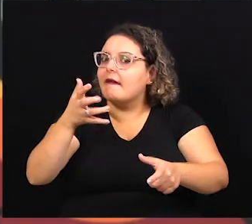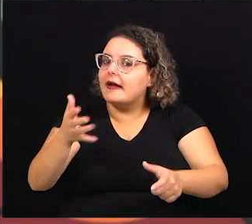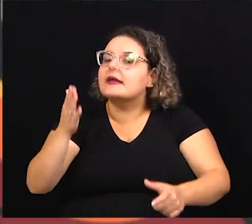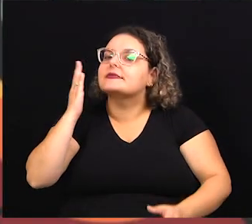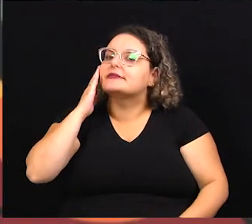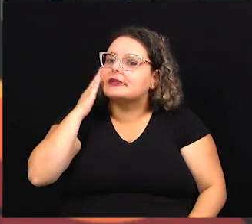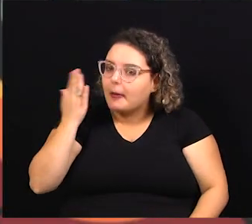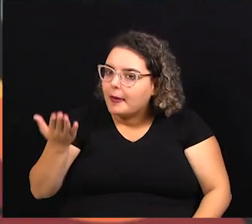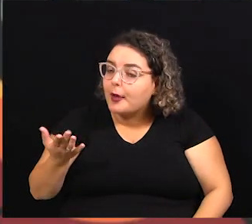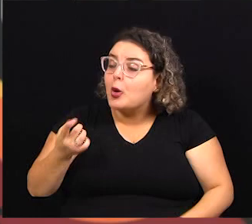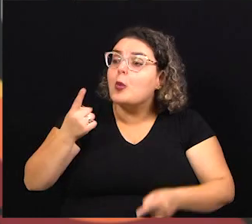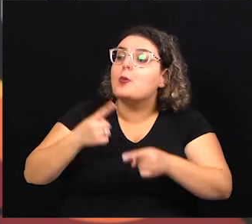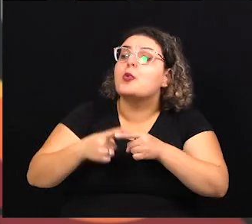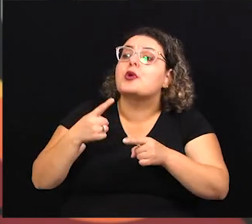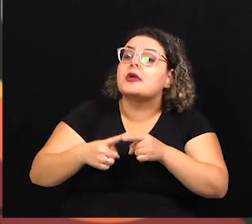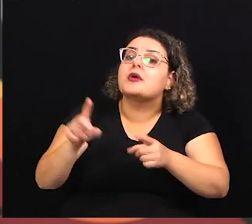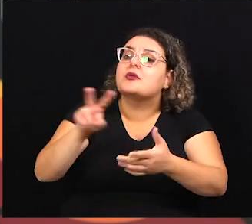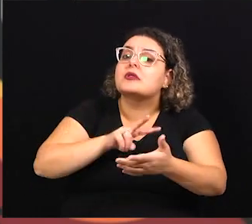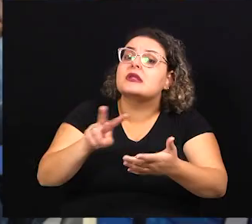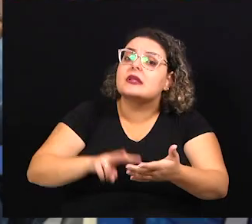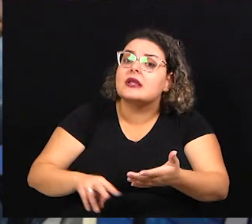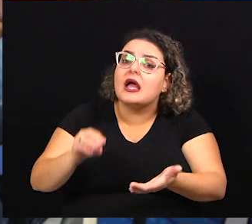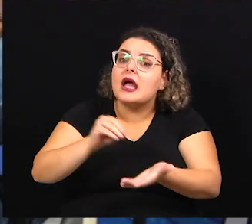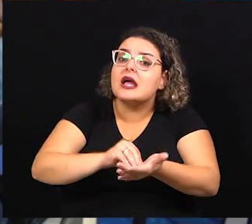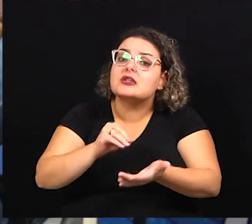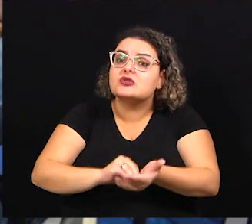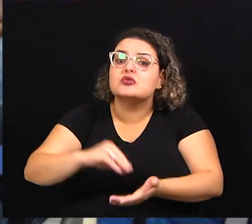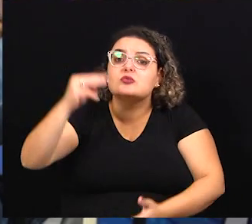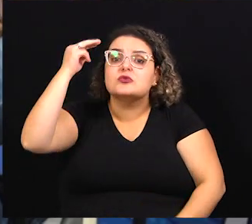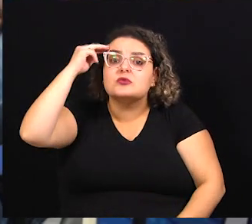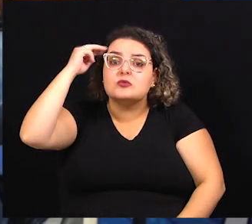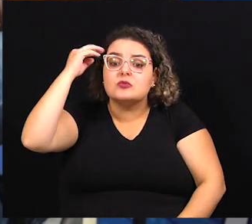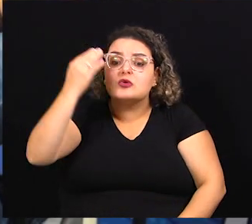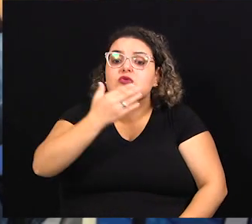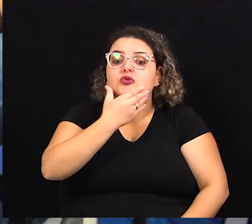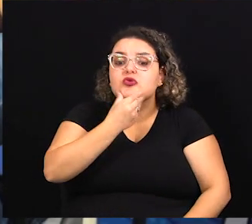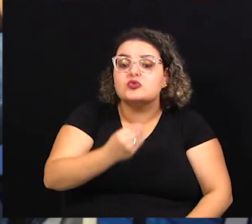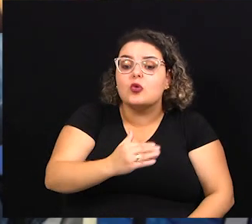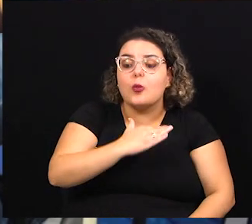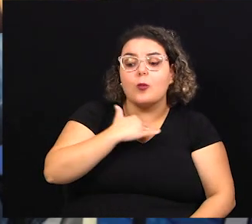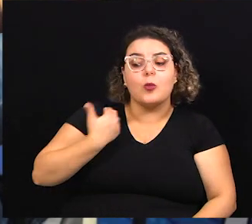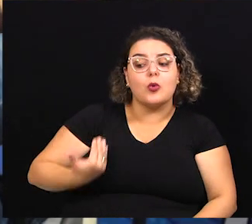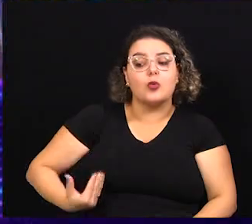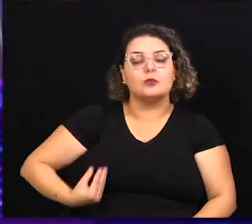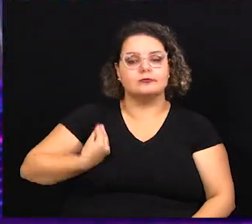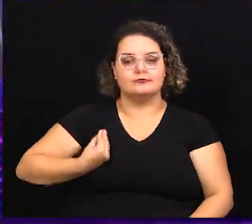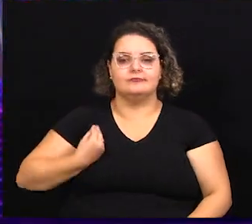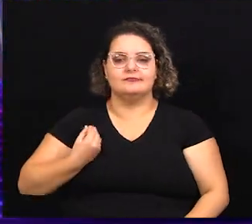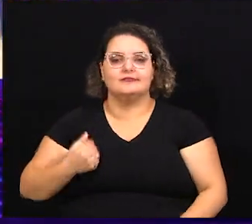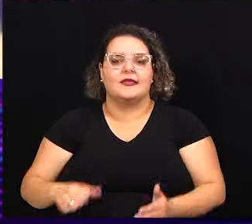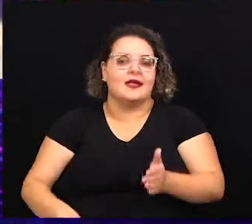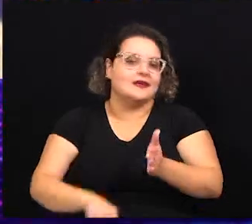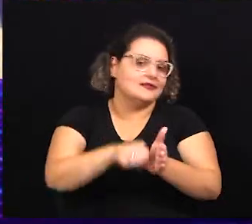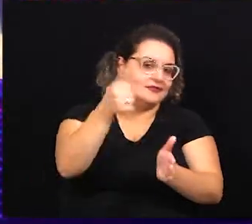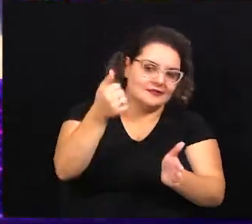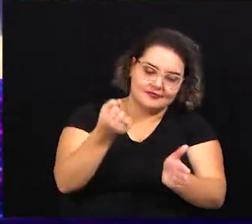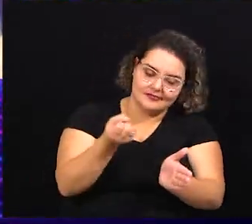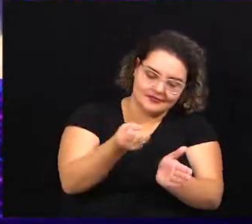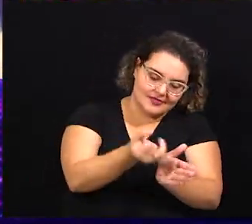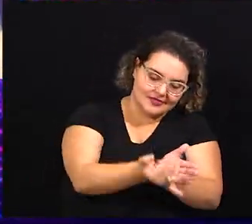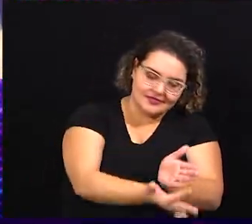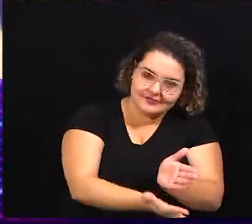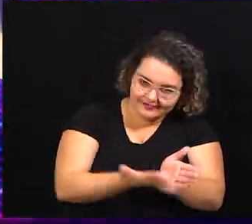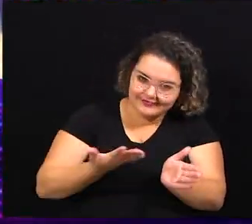quer saber por que é que eu tenho que ler As Últimas Memórias de um Morto-Vivo? As primeiras páginas